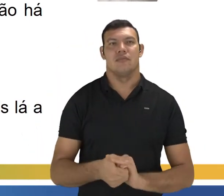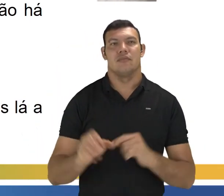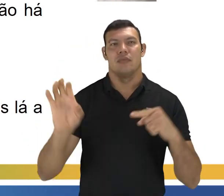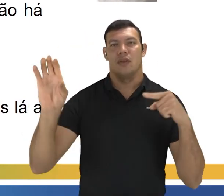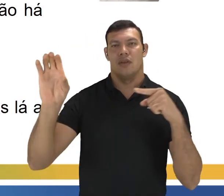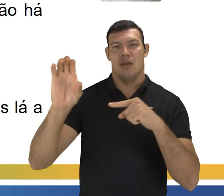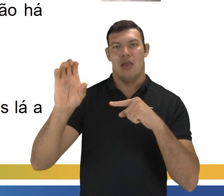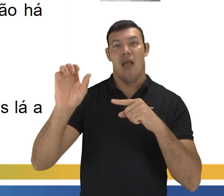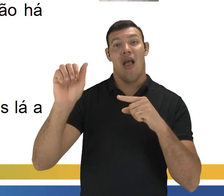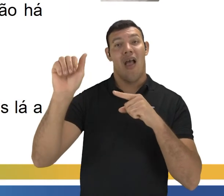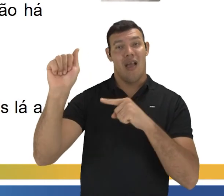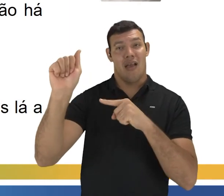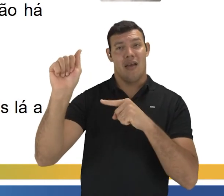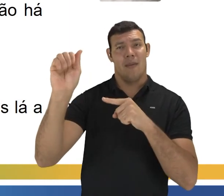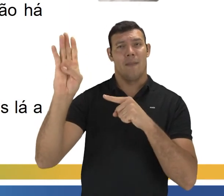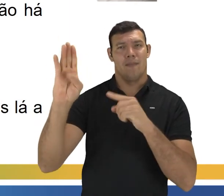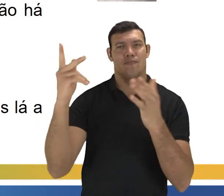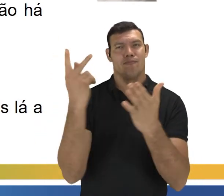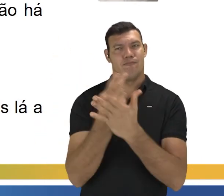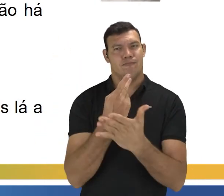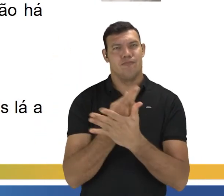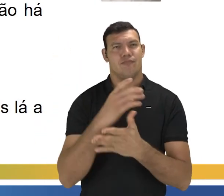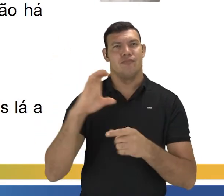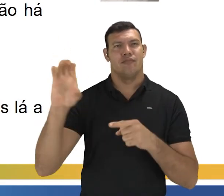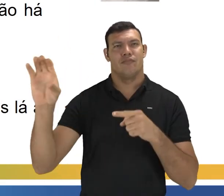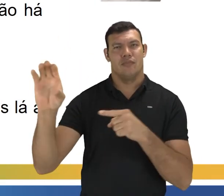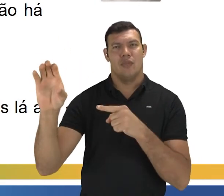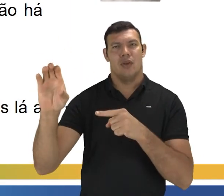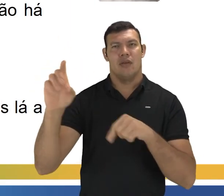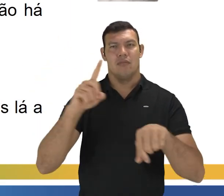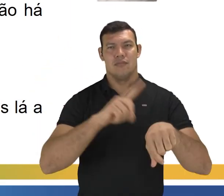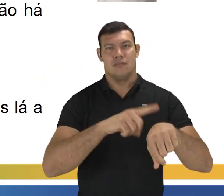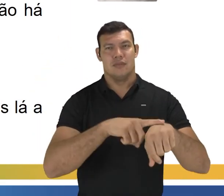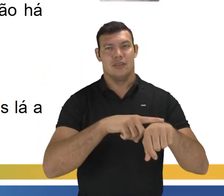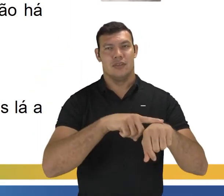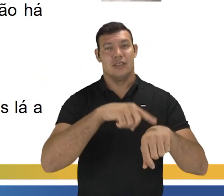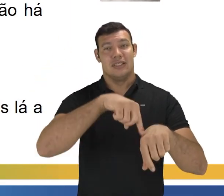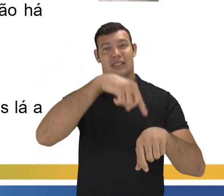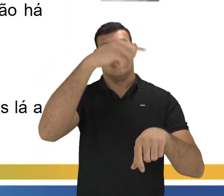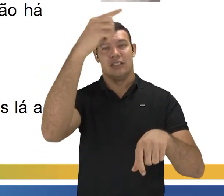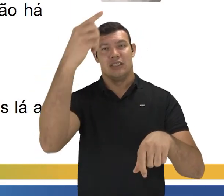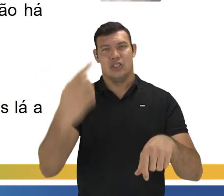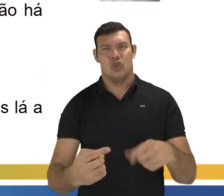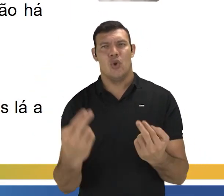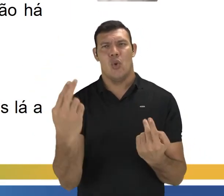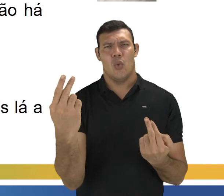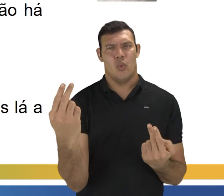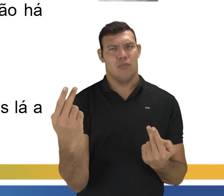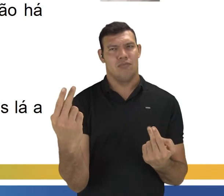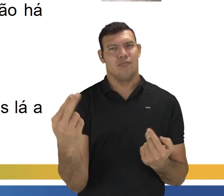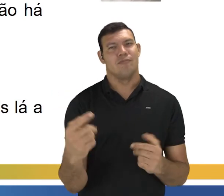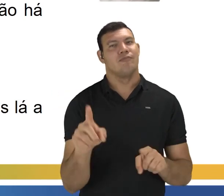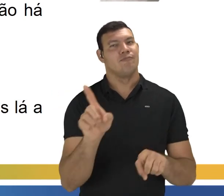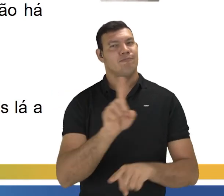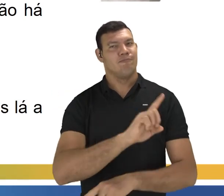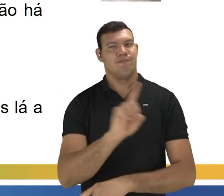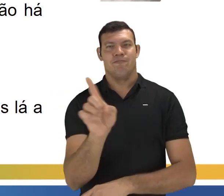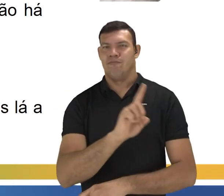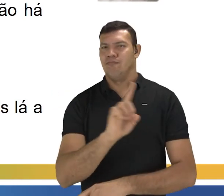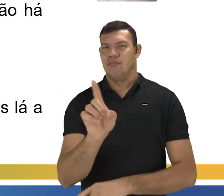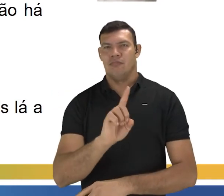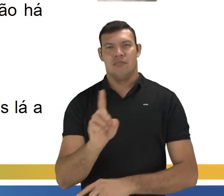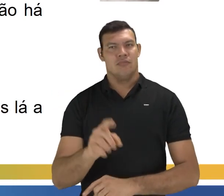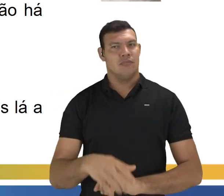certo esse martelo iria cair letras então a e b estão erradas letras e o tempo de queda é